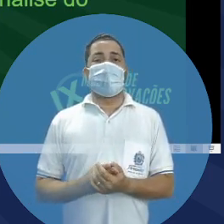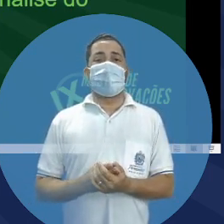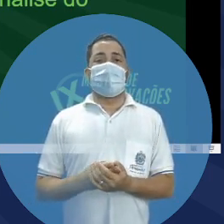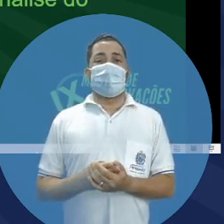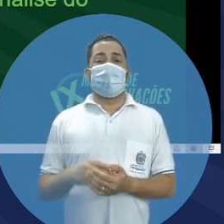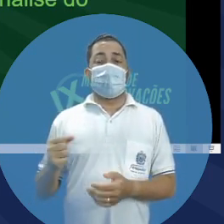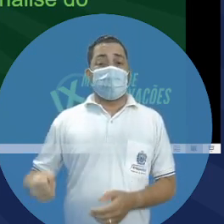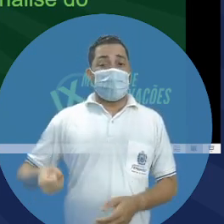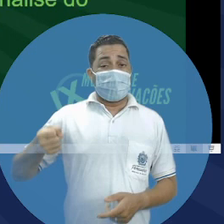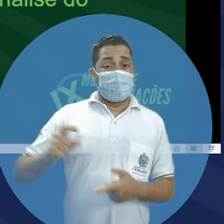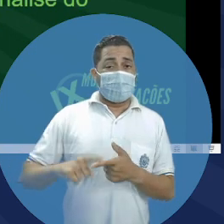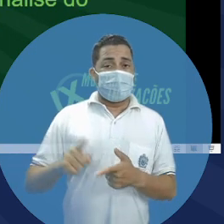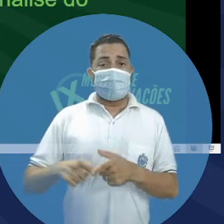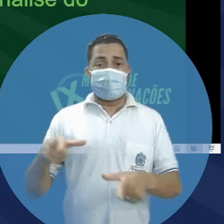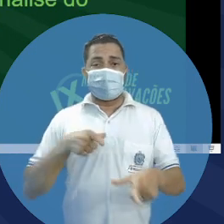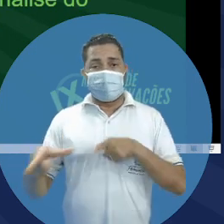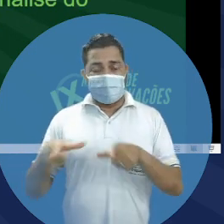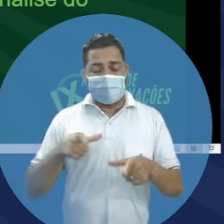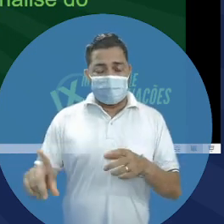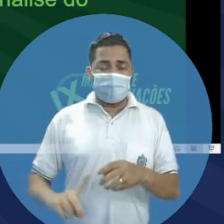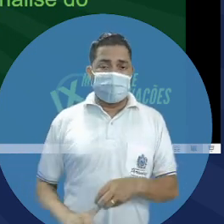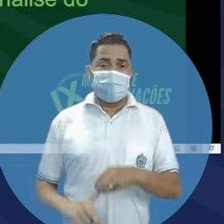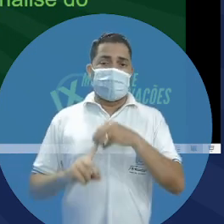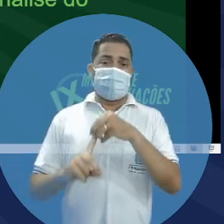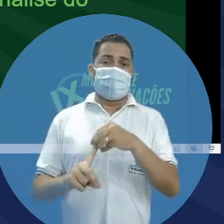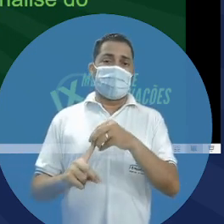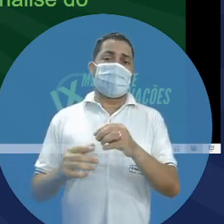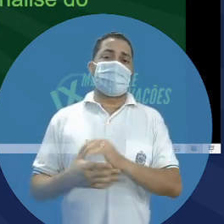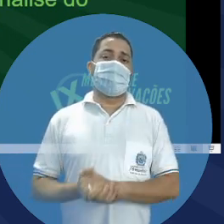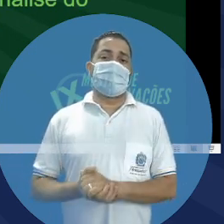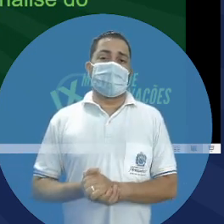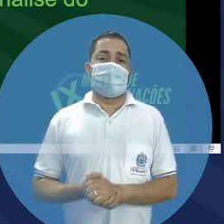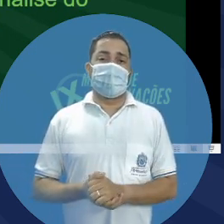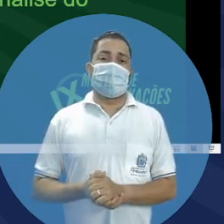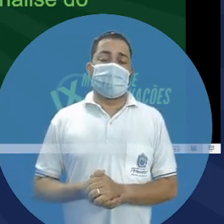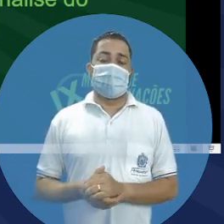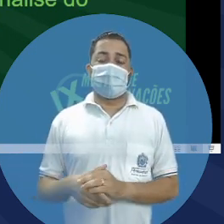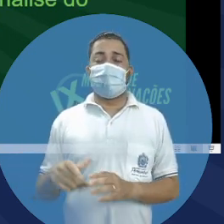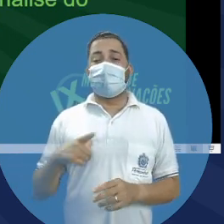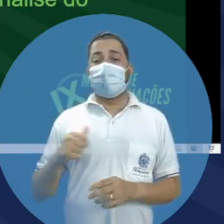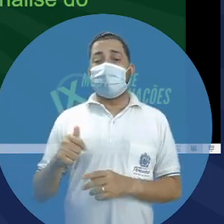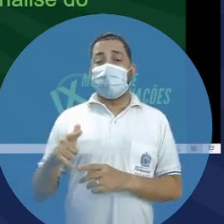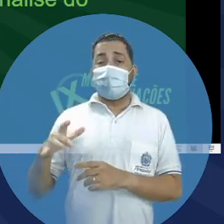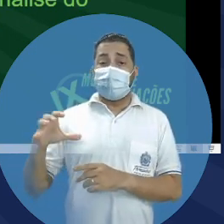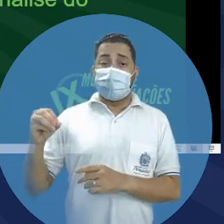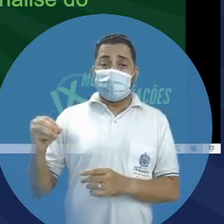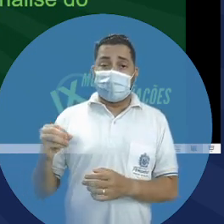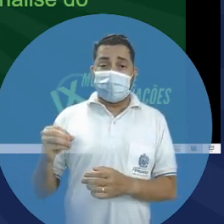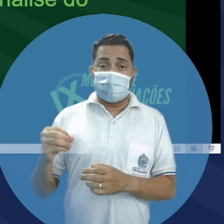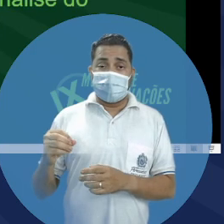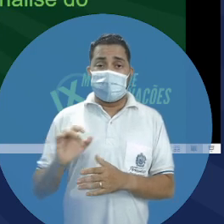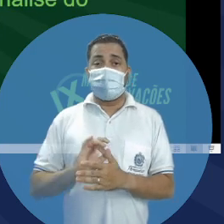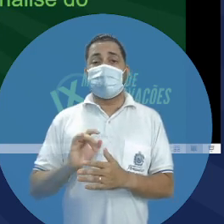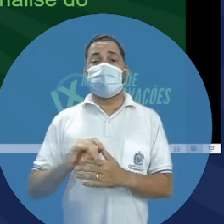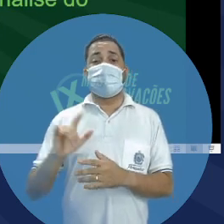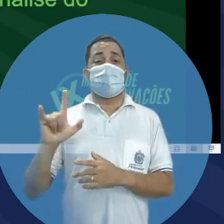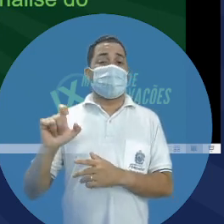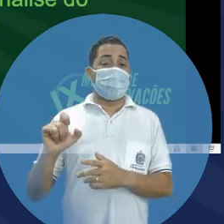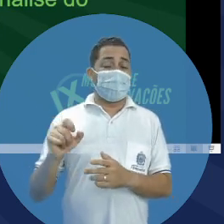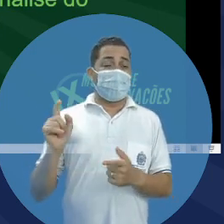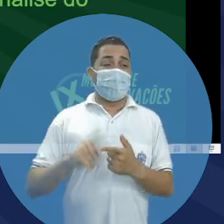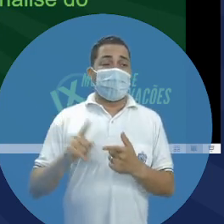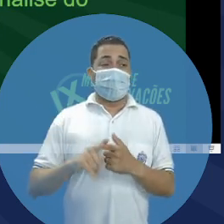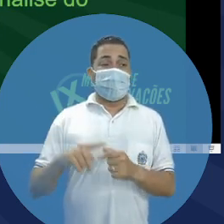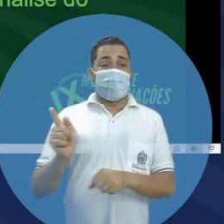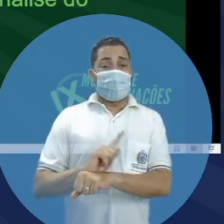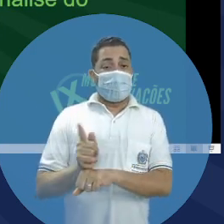trabalhavam principalmente a feitura de arte para o perfil do Instagram. A gestão das mídias sociais,